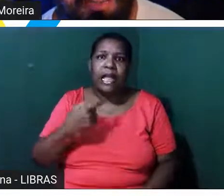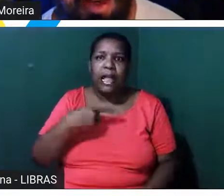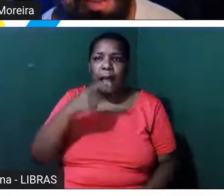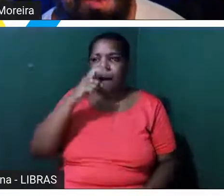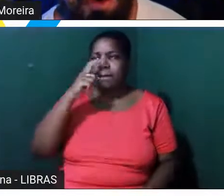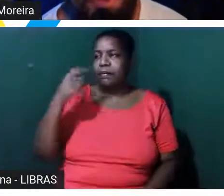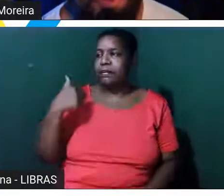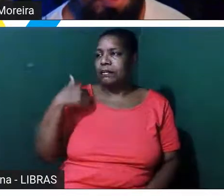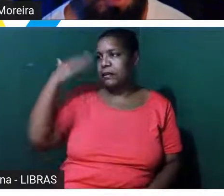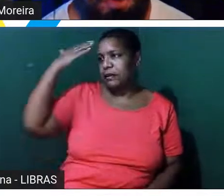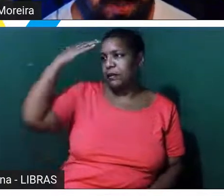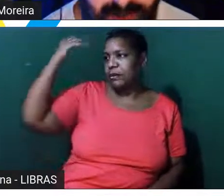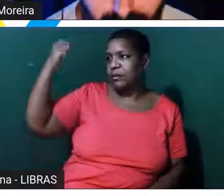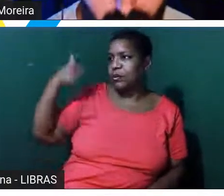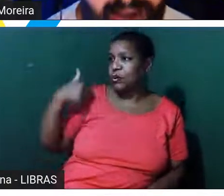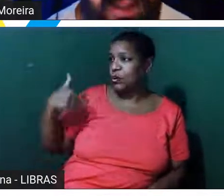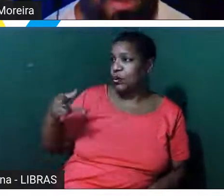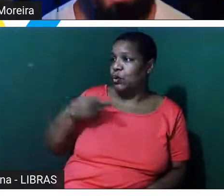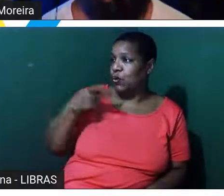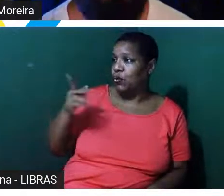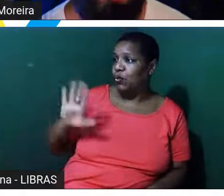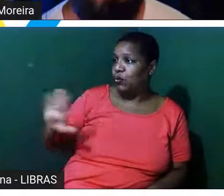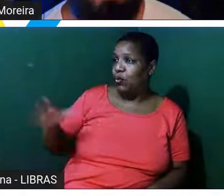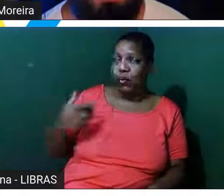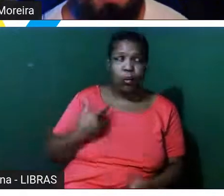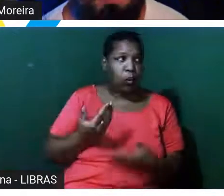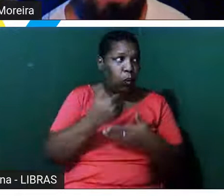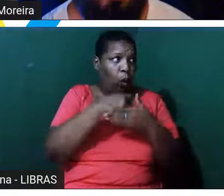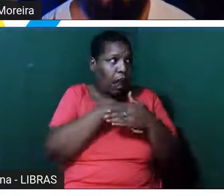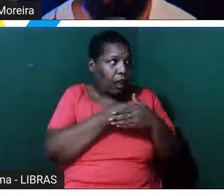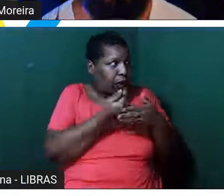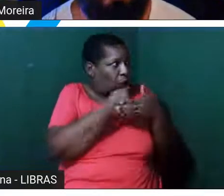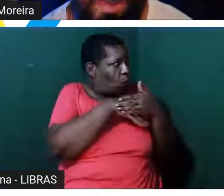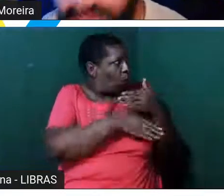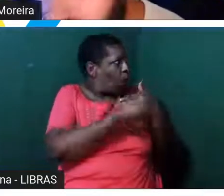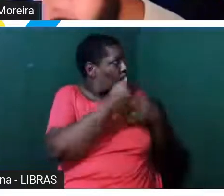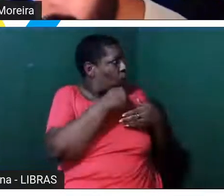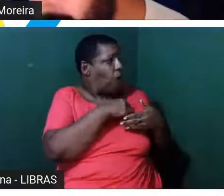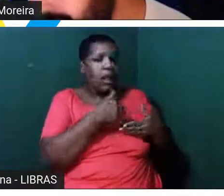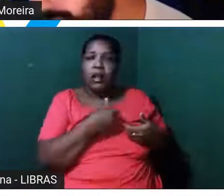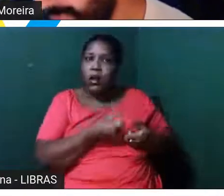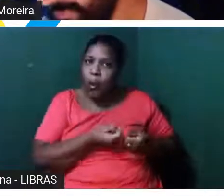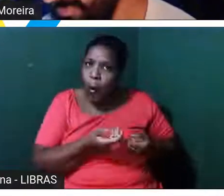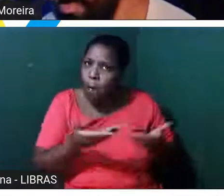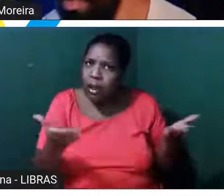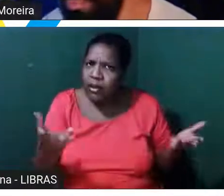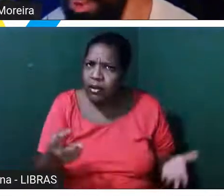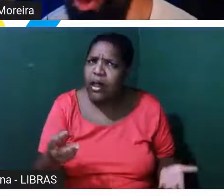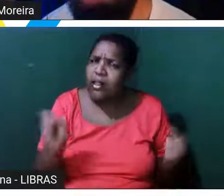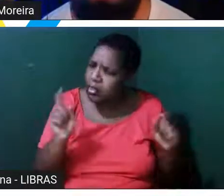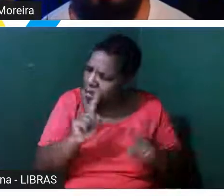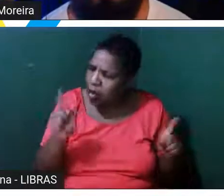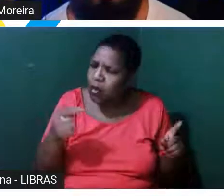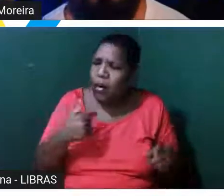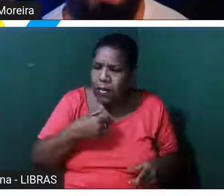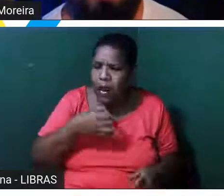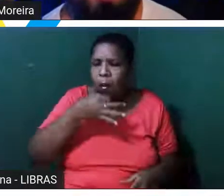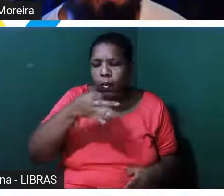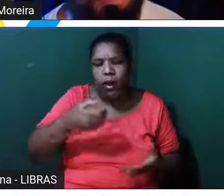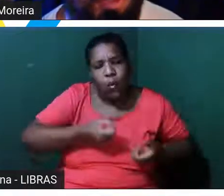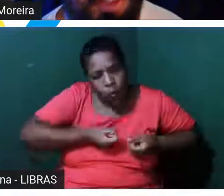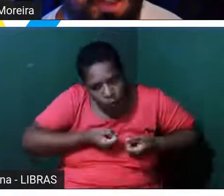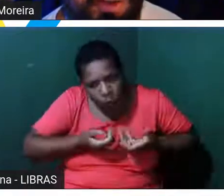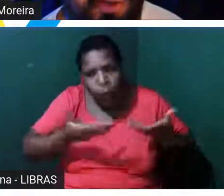Bastião do conhecimento e fica guardando e não compartilhando eu acho que que bom